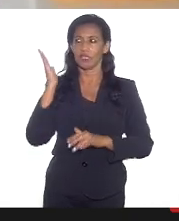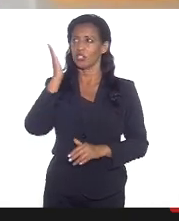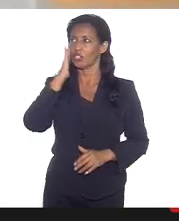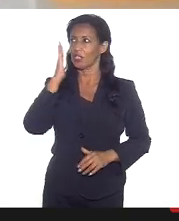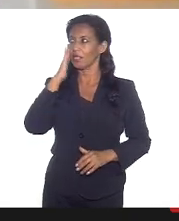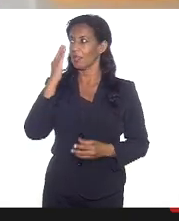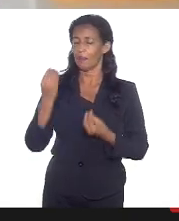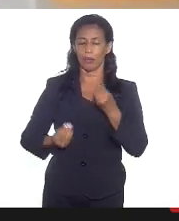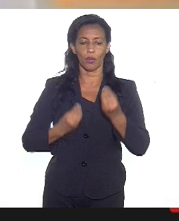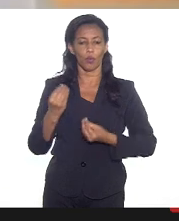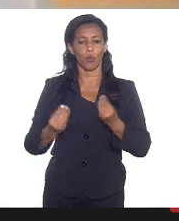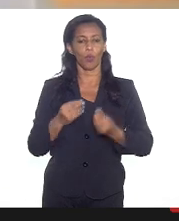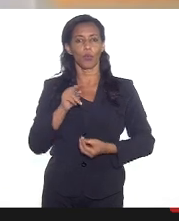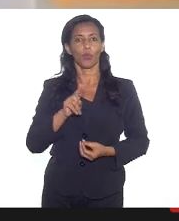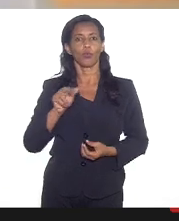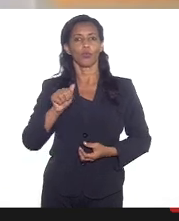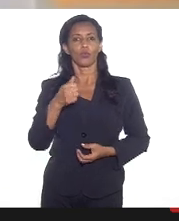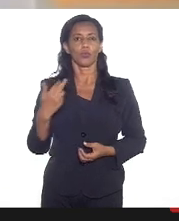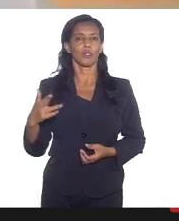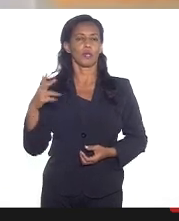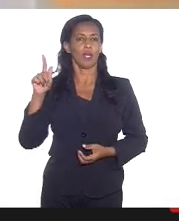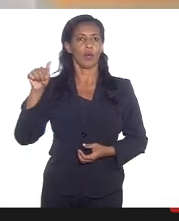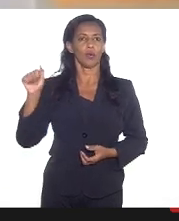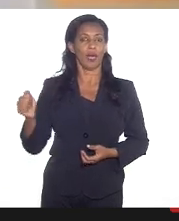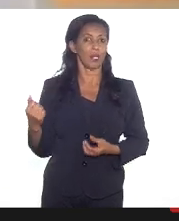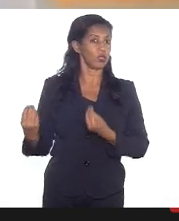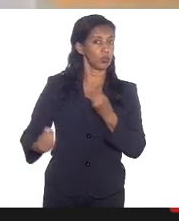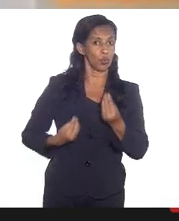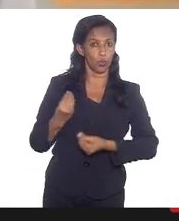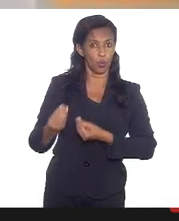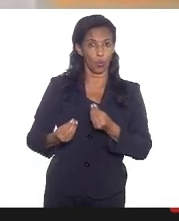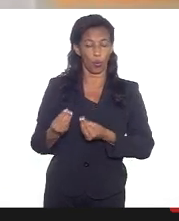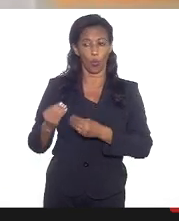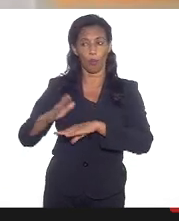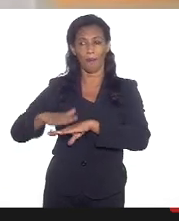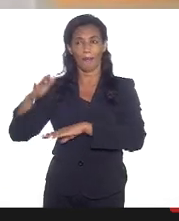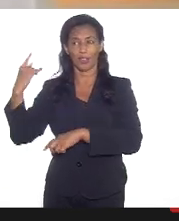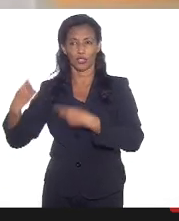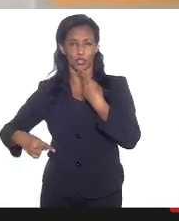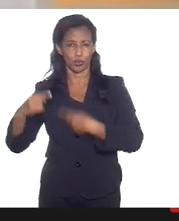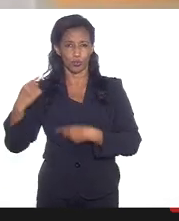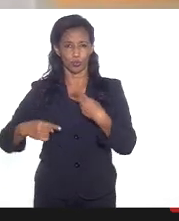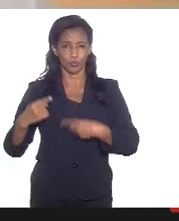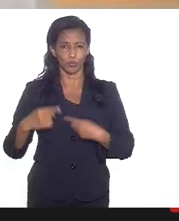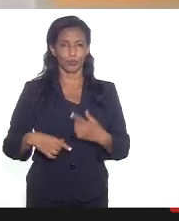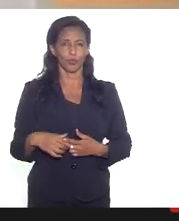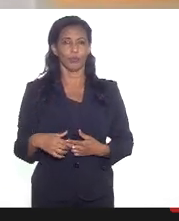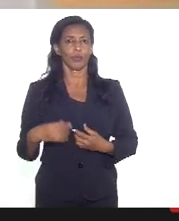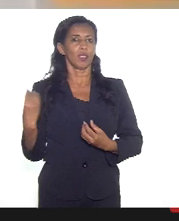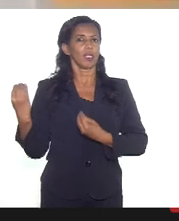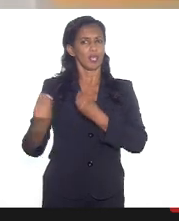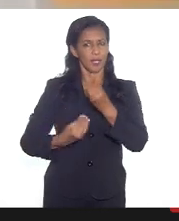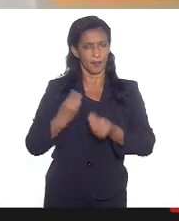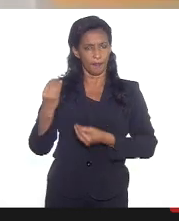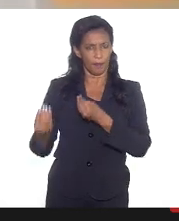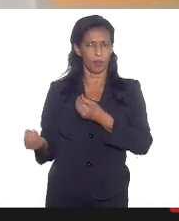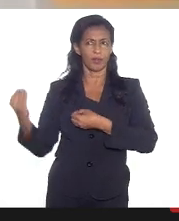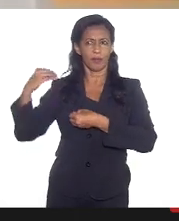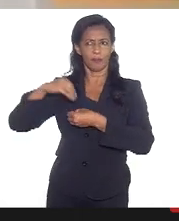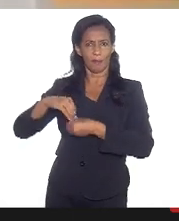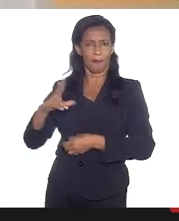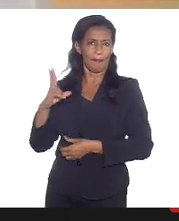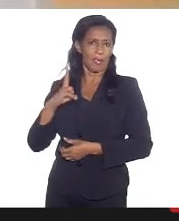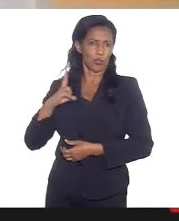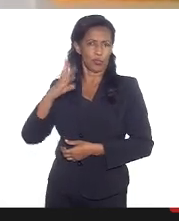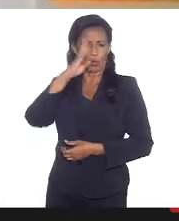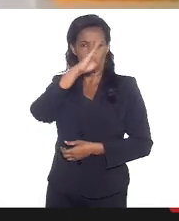sabe como usar o gás, já sabe em quais usos o gás é mais competitivo e pode ser incrementado, em particular